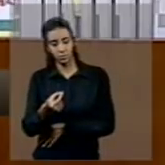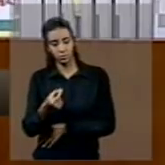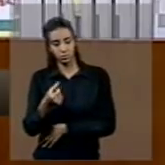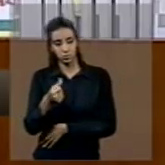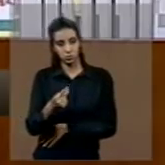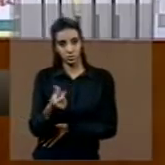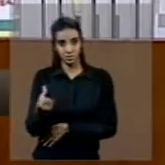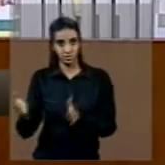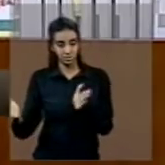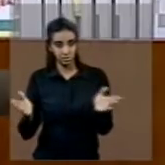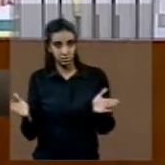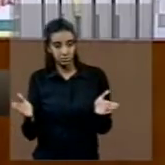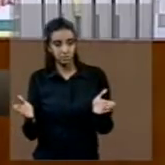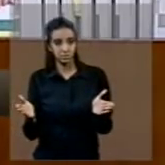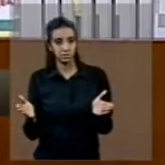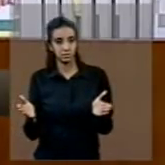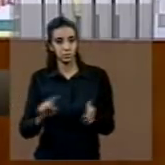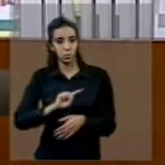2016,